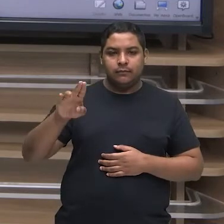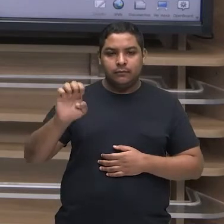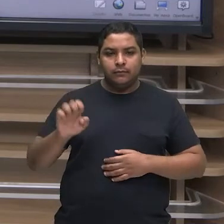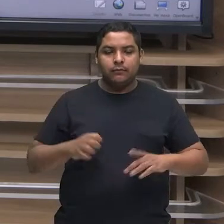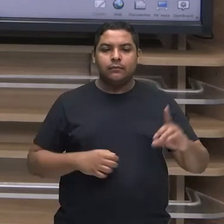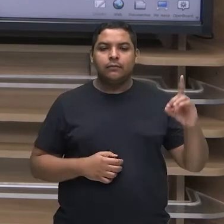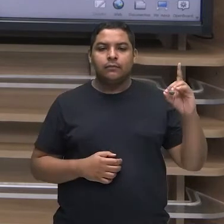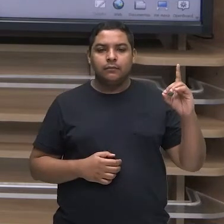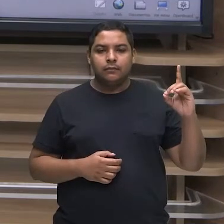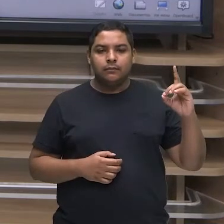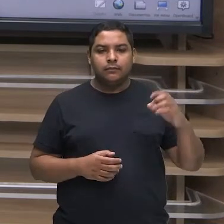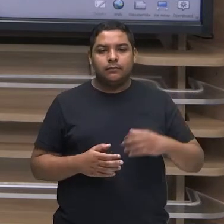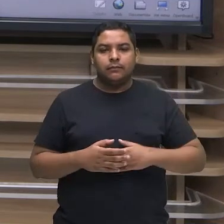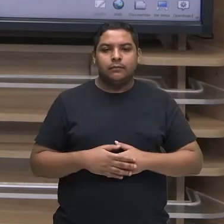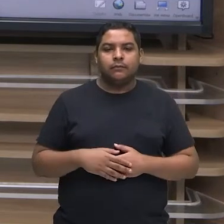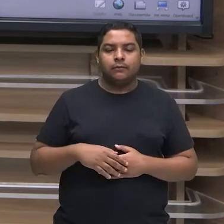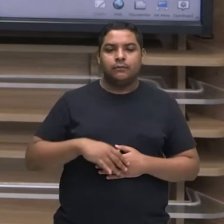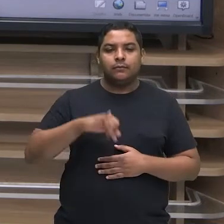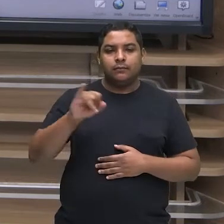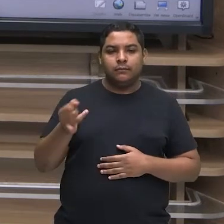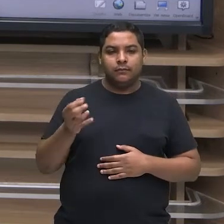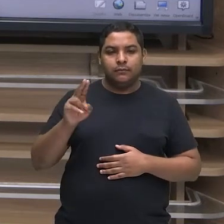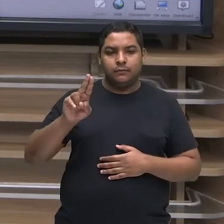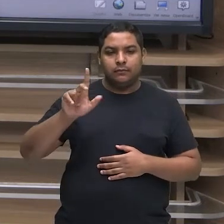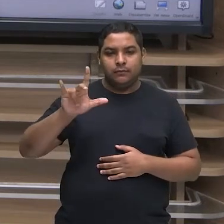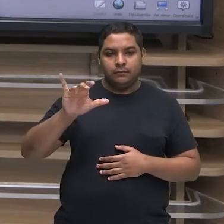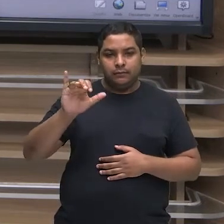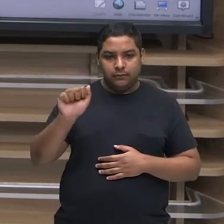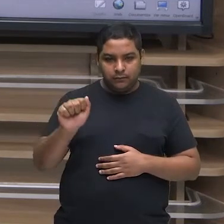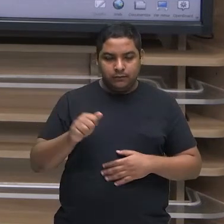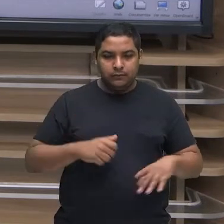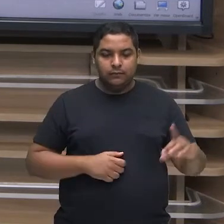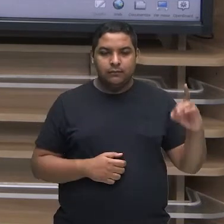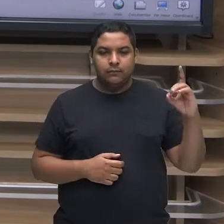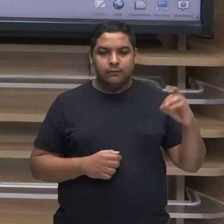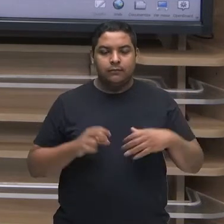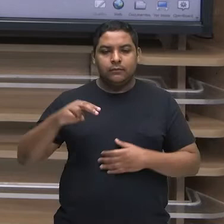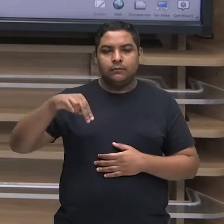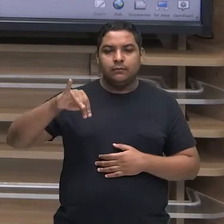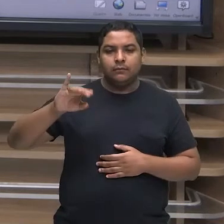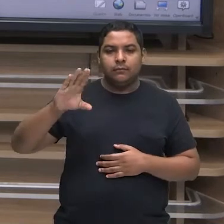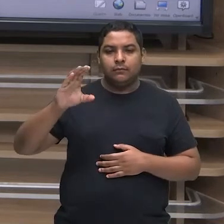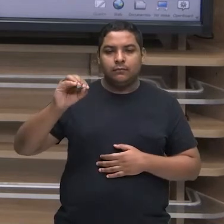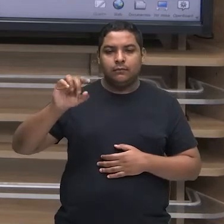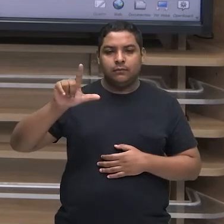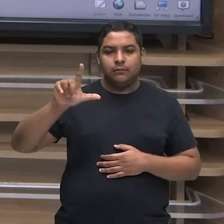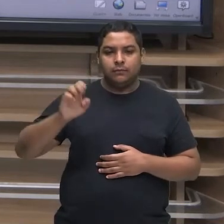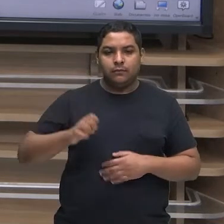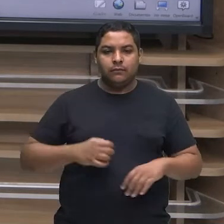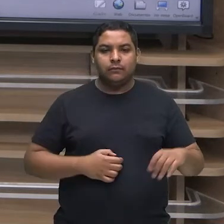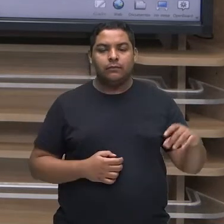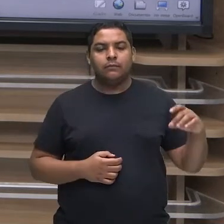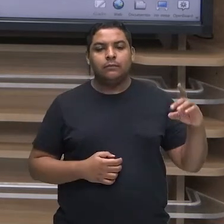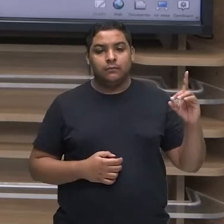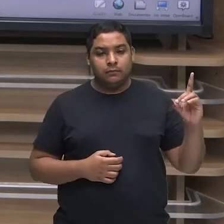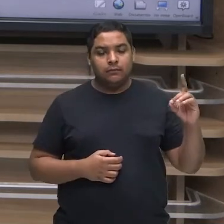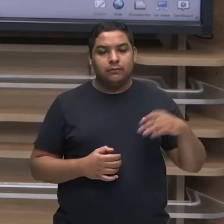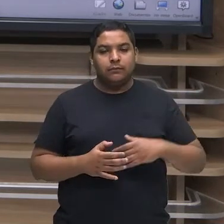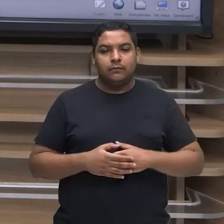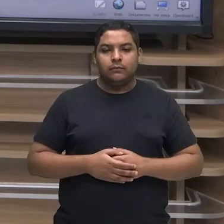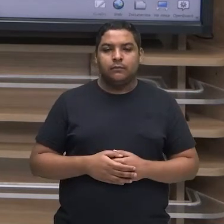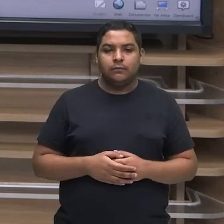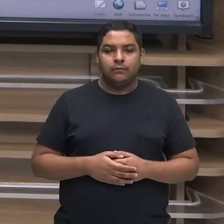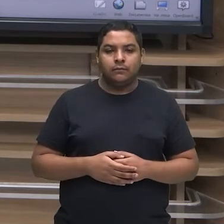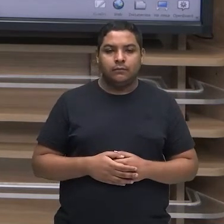D, Júlia também D, Nicole também, Isabela,